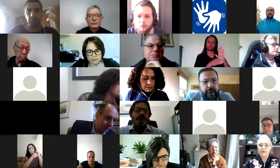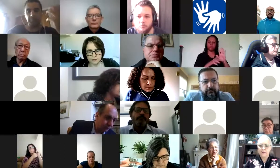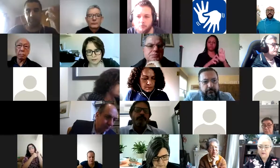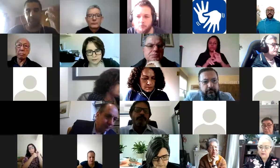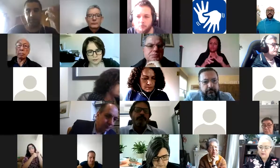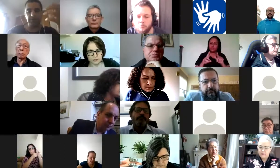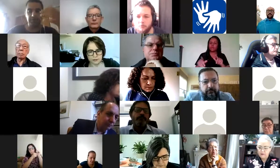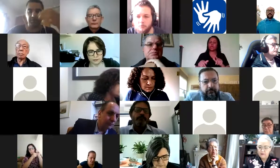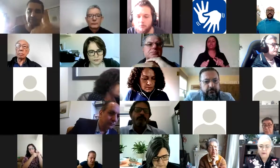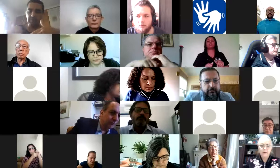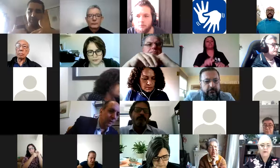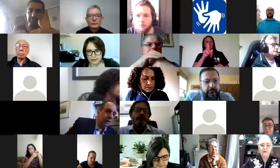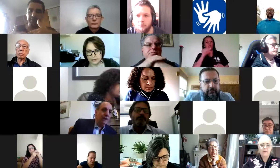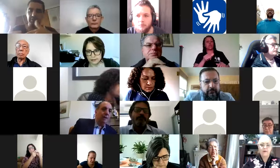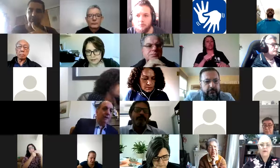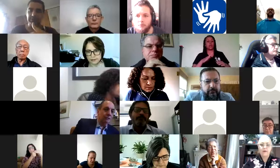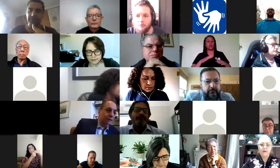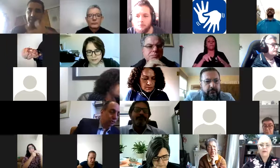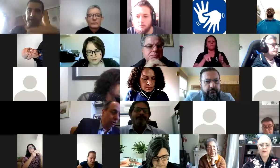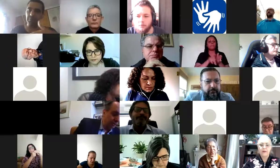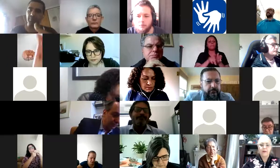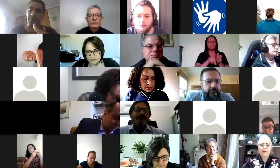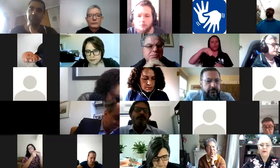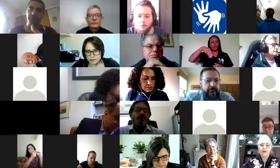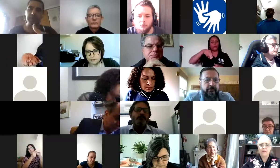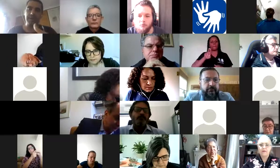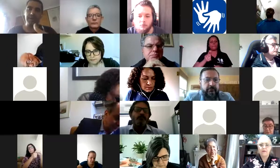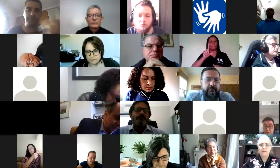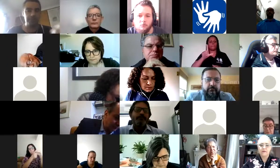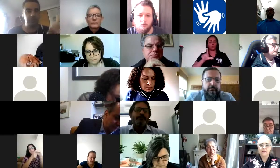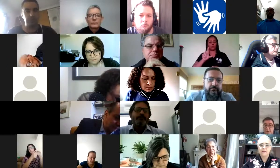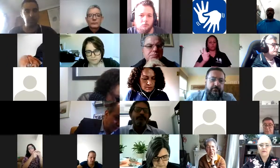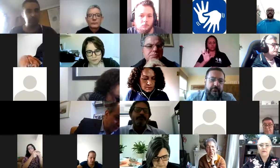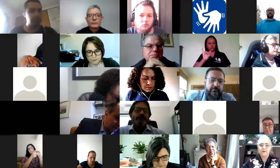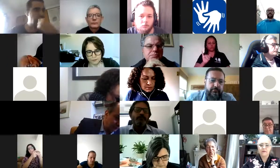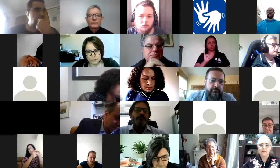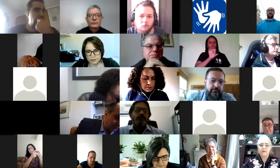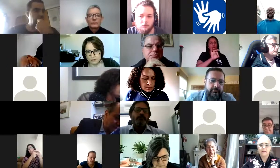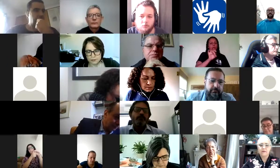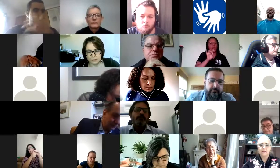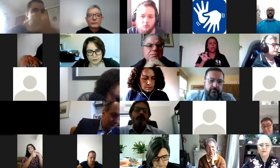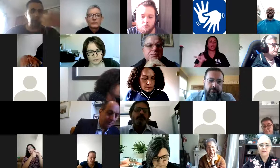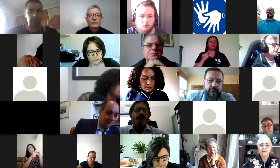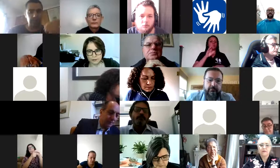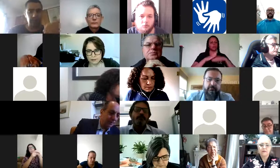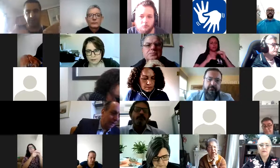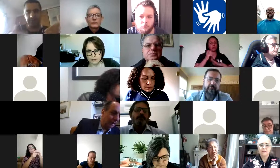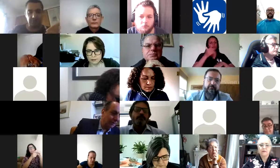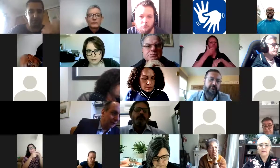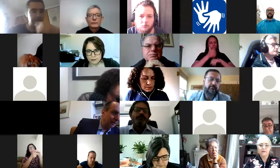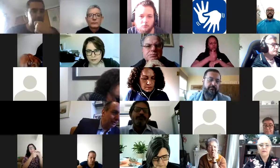são multiprofissionais, só que eles são laudos em separado, um laudo para cada profissional, todos, e um dos